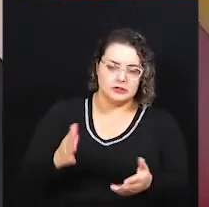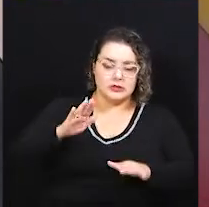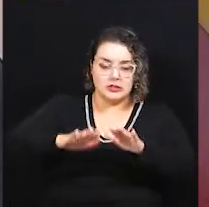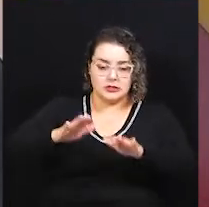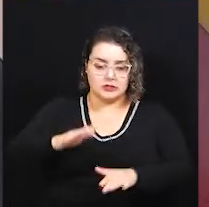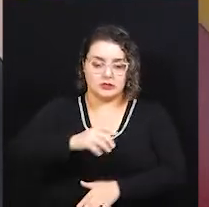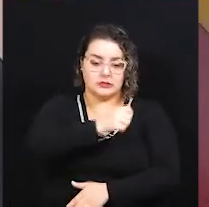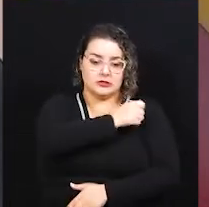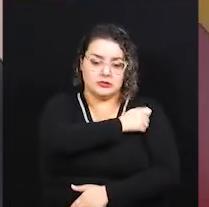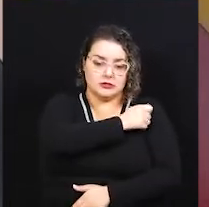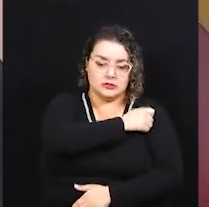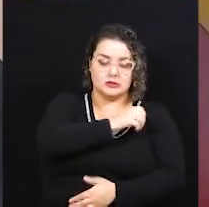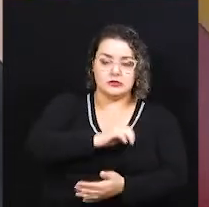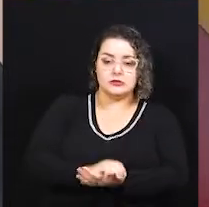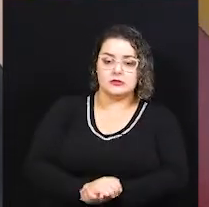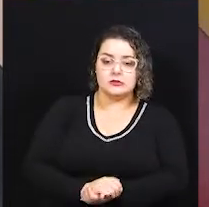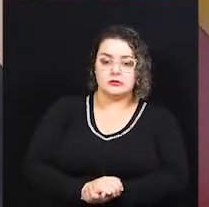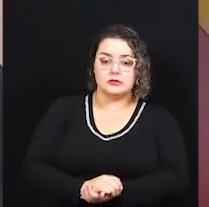Muitas vezes o aluno fica